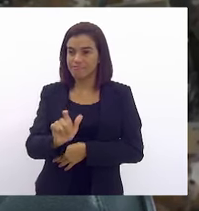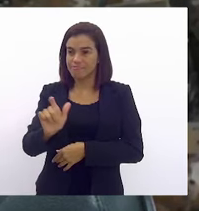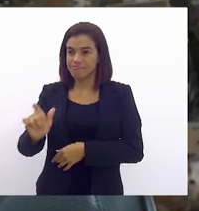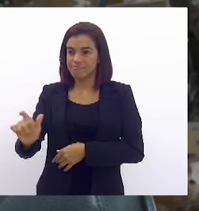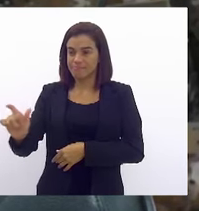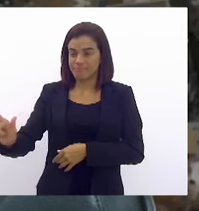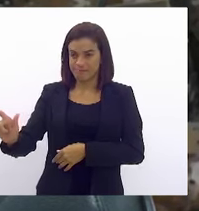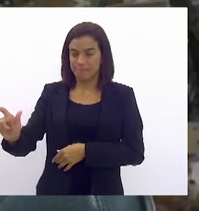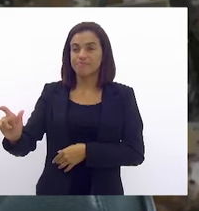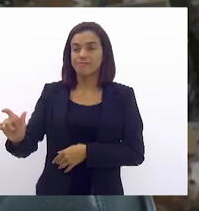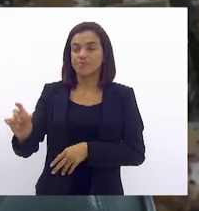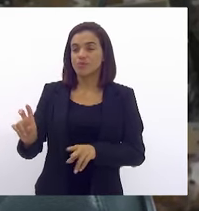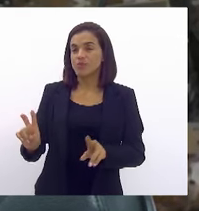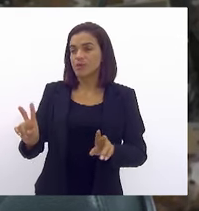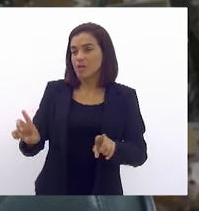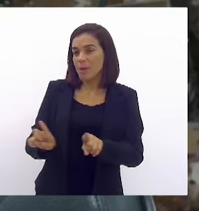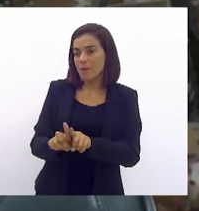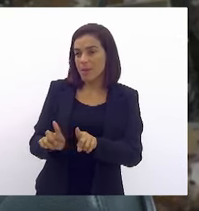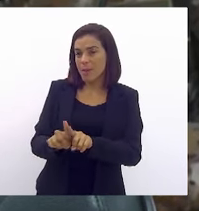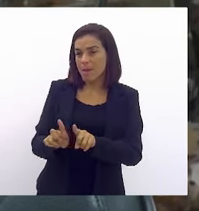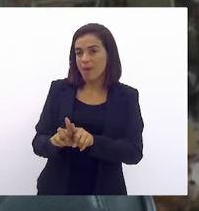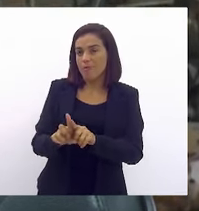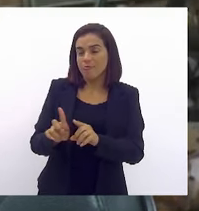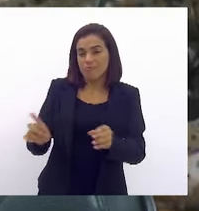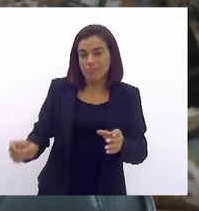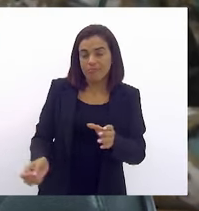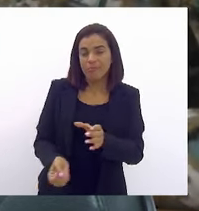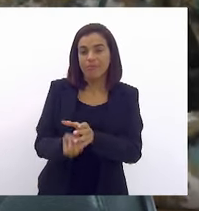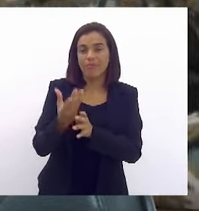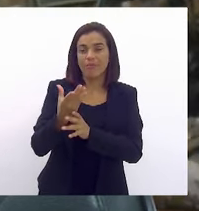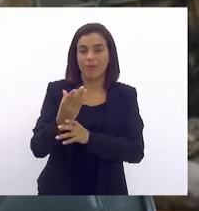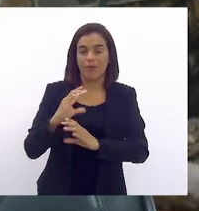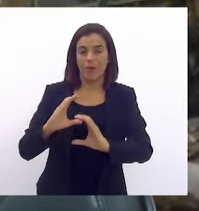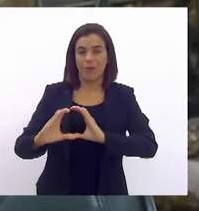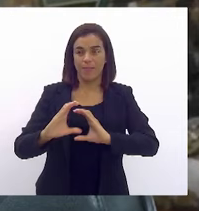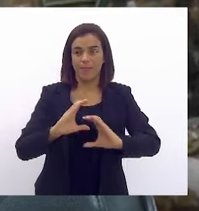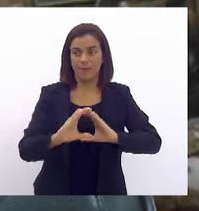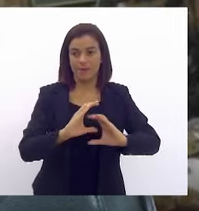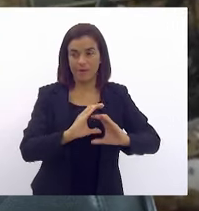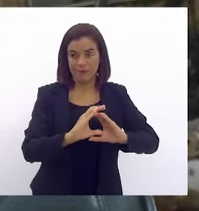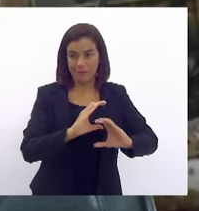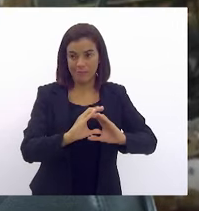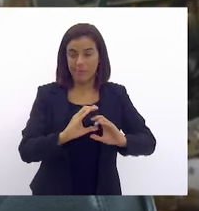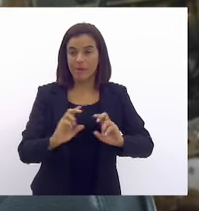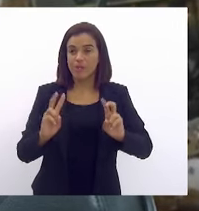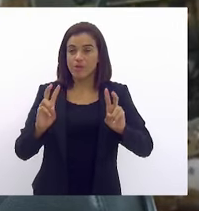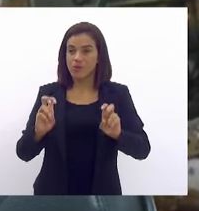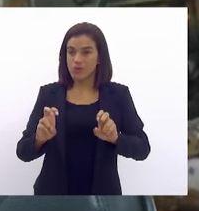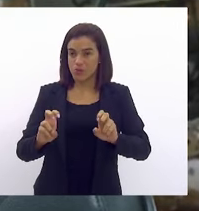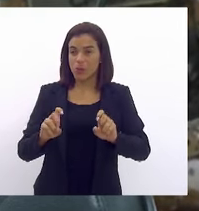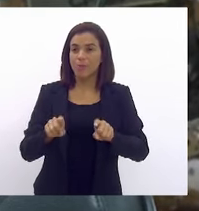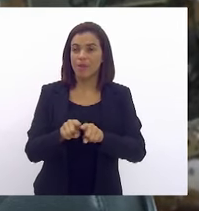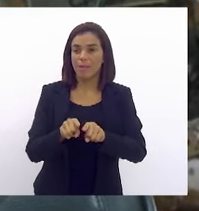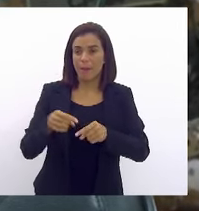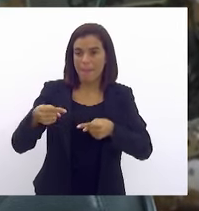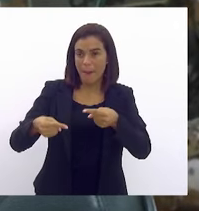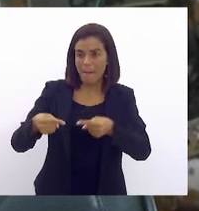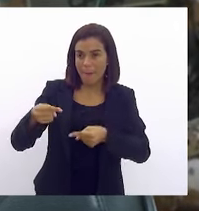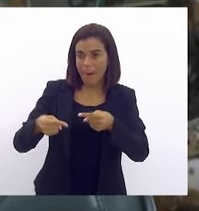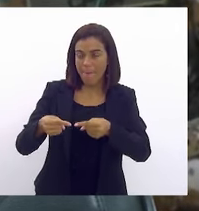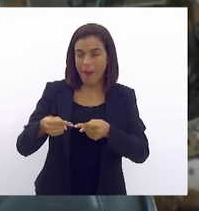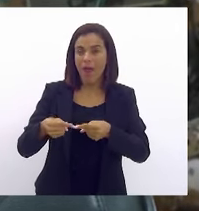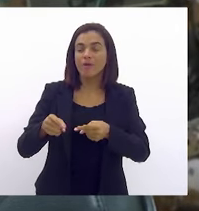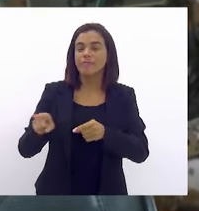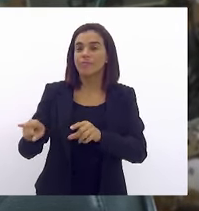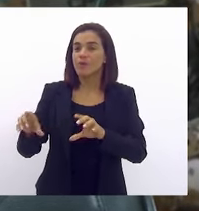né, justamente poder gerar essas pontes de comunicação. Inclusive, até em relação a essa pauta aí do poder paralelo, num dos nossos